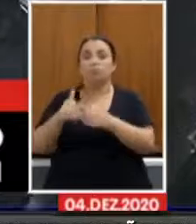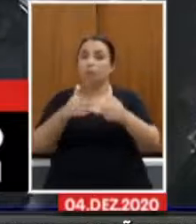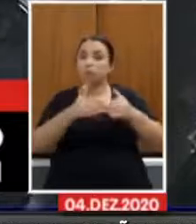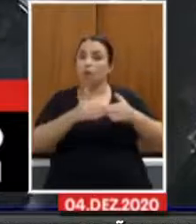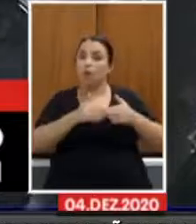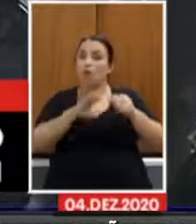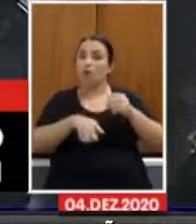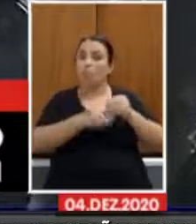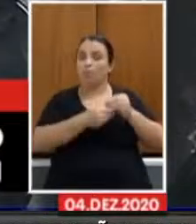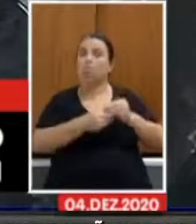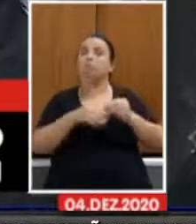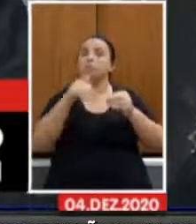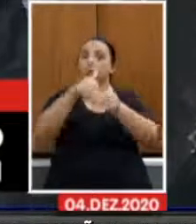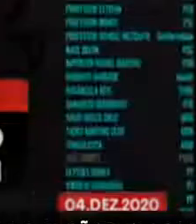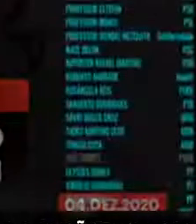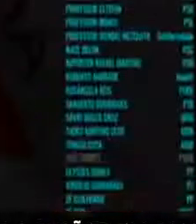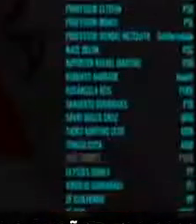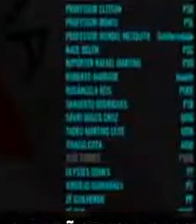Em votação.